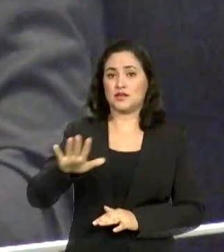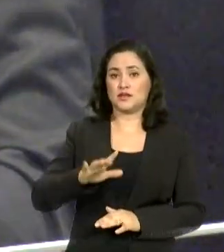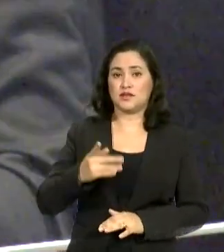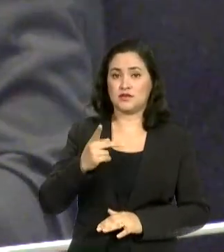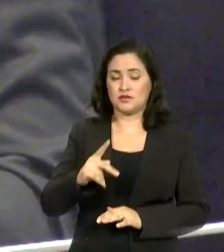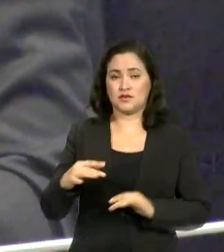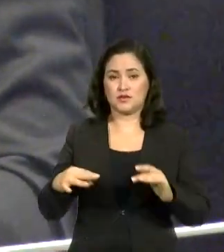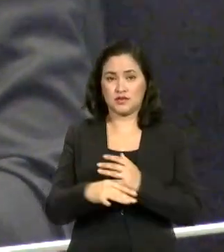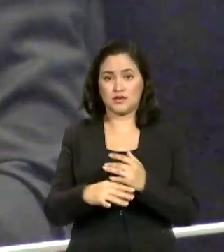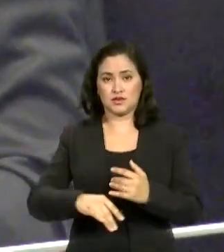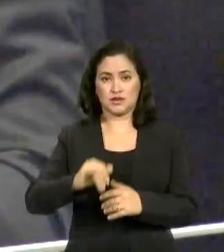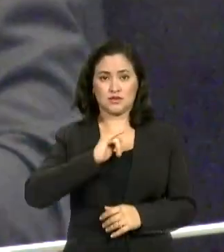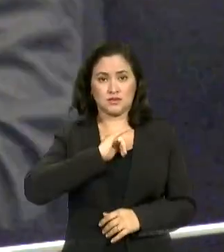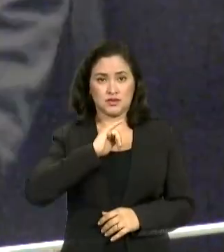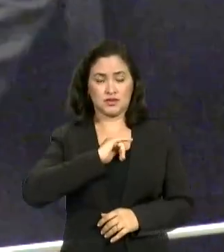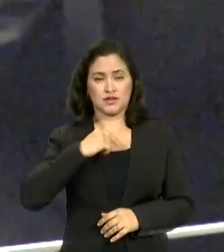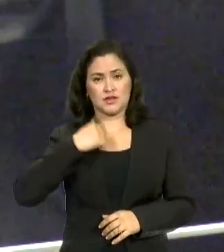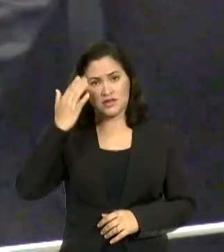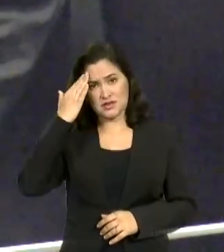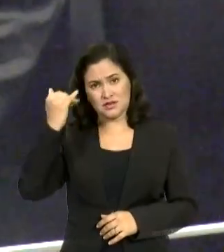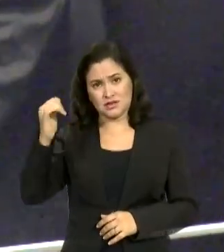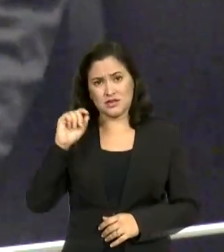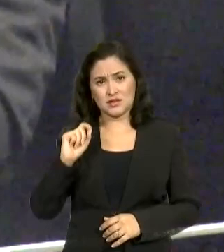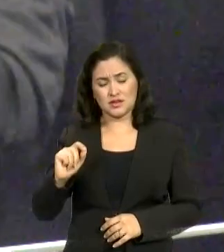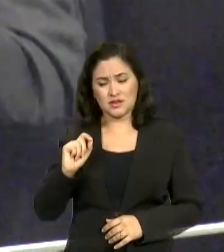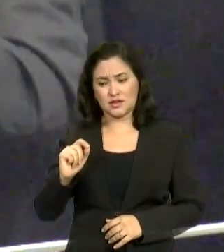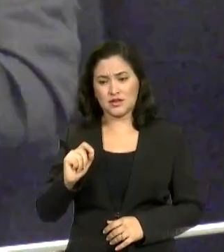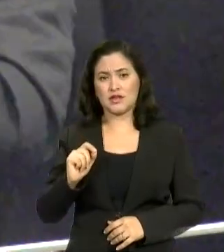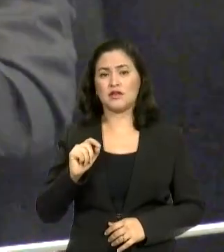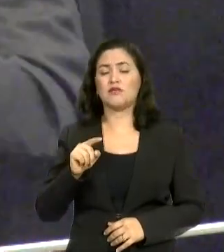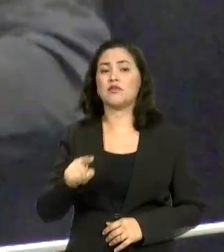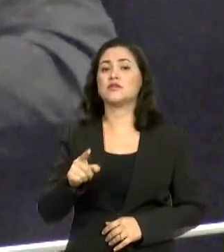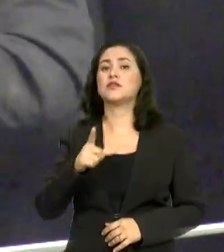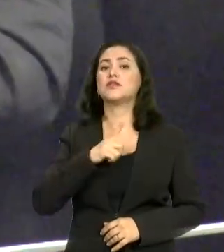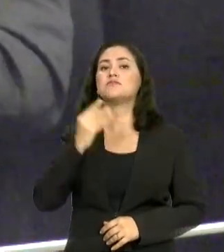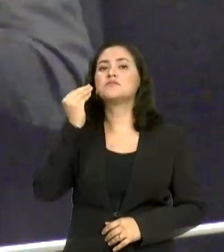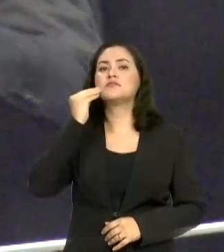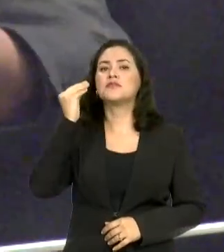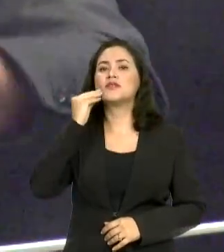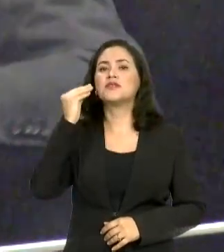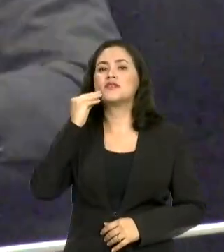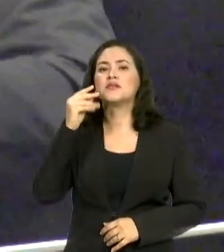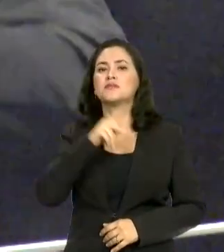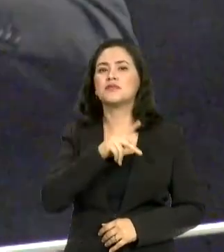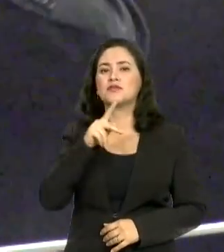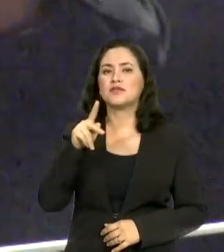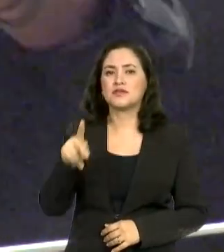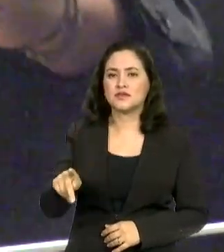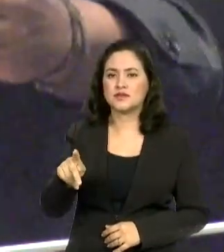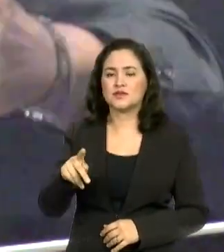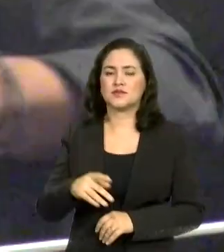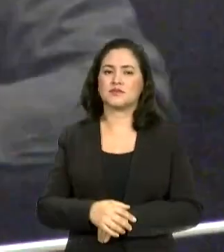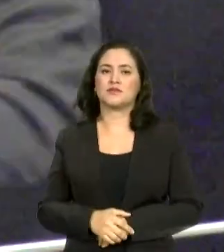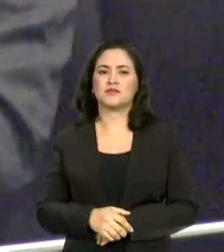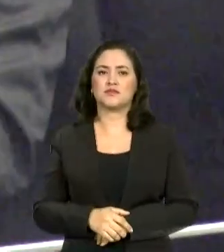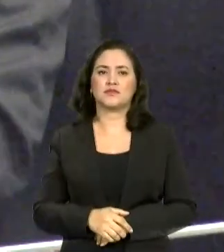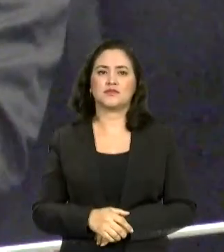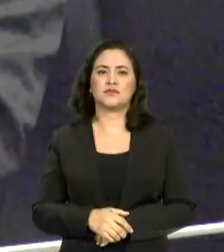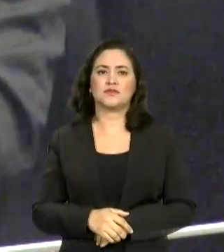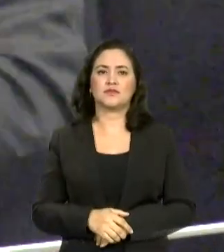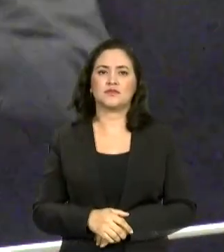Imperatriz. E tenho certeza que você, que teve toda a experiência, tem uma experiência de professor, de